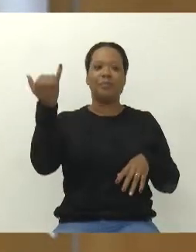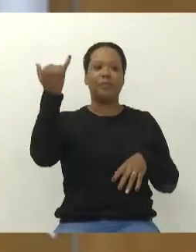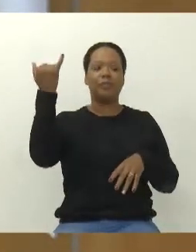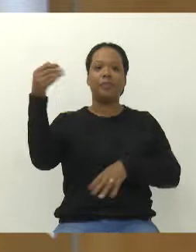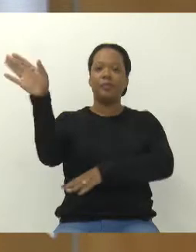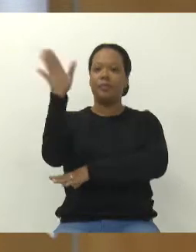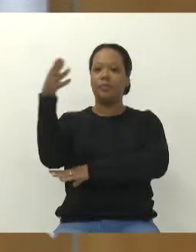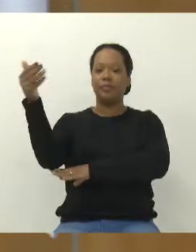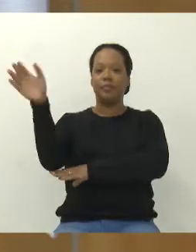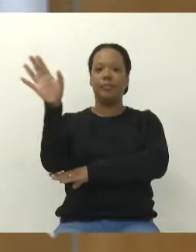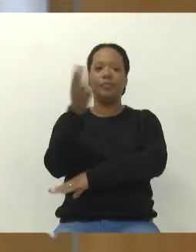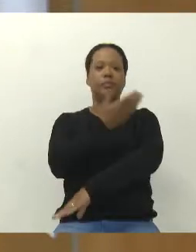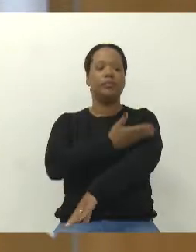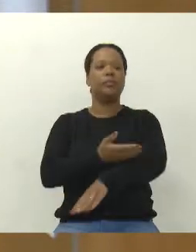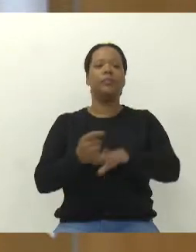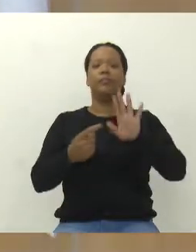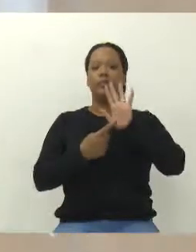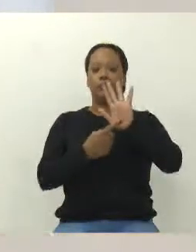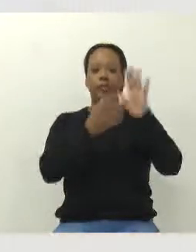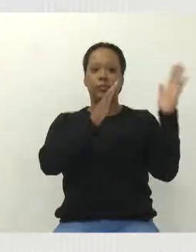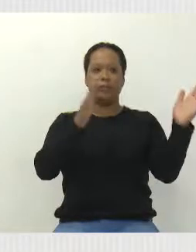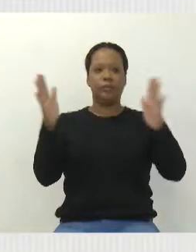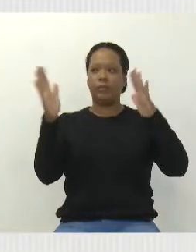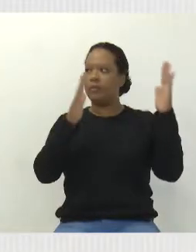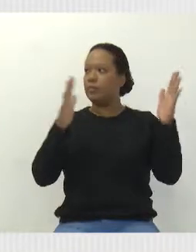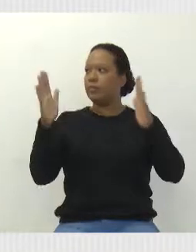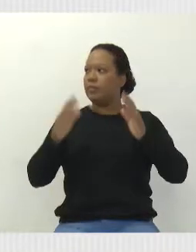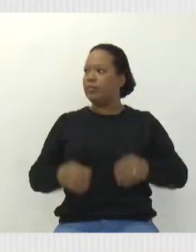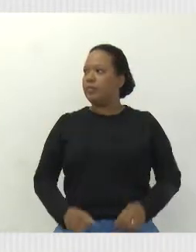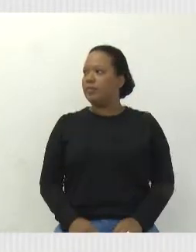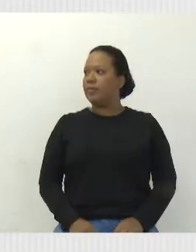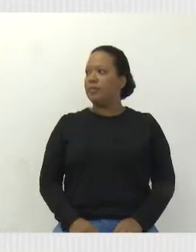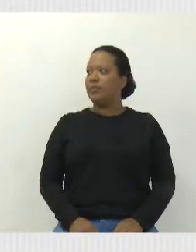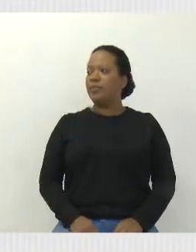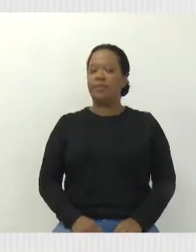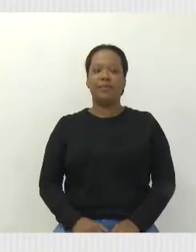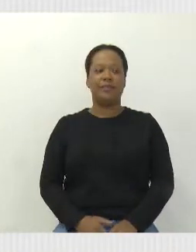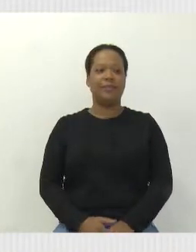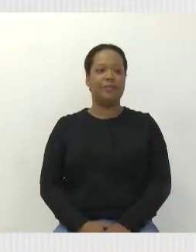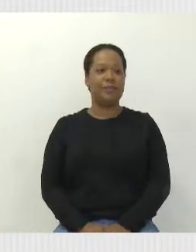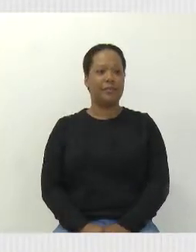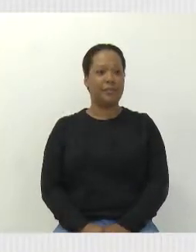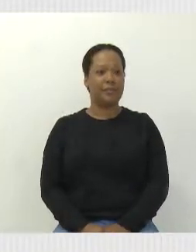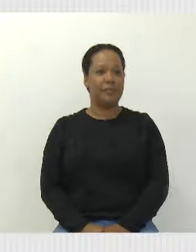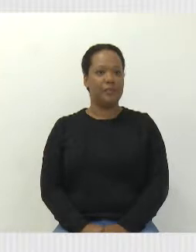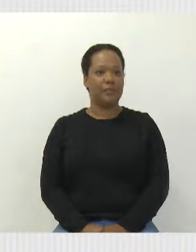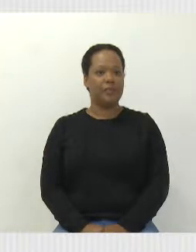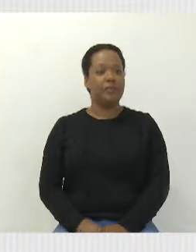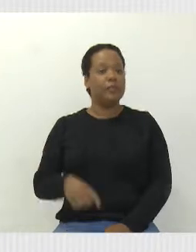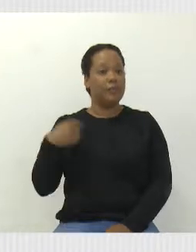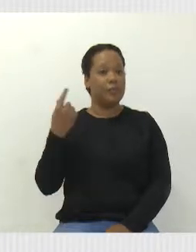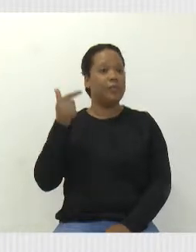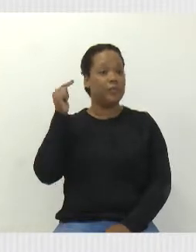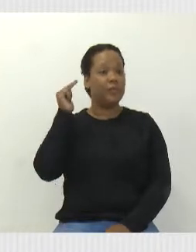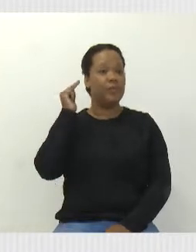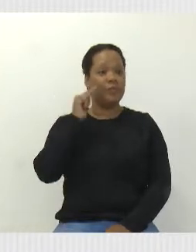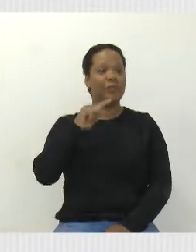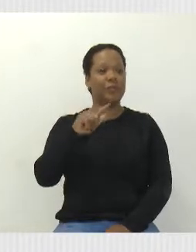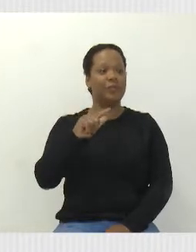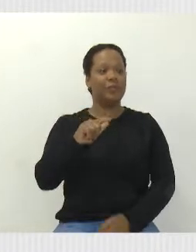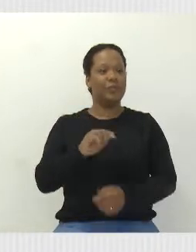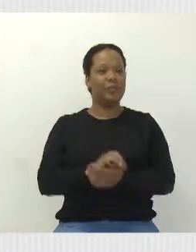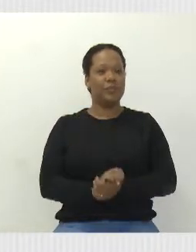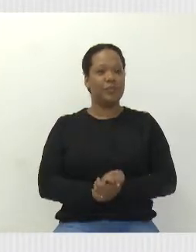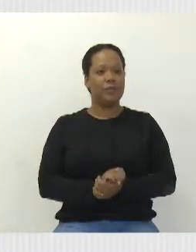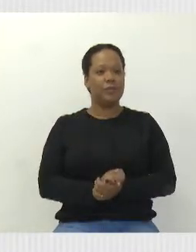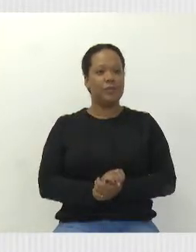Branca. Pode colocar o slide, por favor, Murilo? É o seguinte, nós também conseguimos... É,